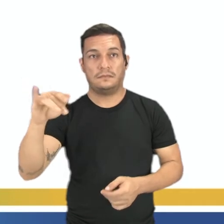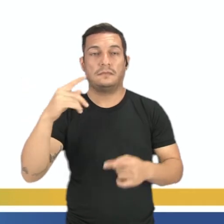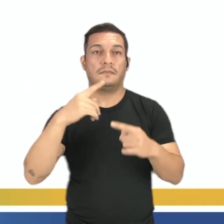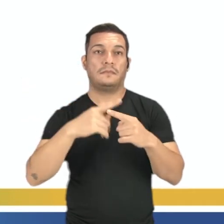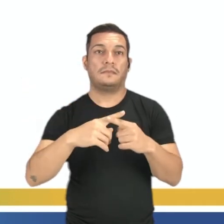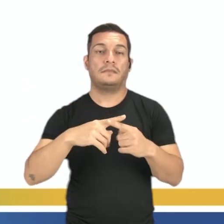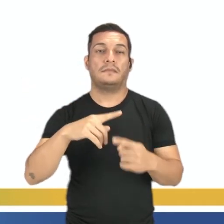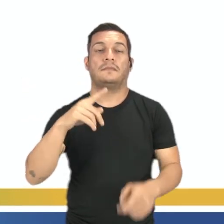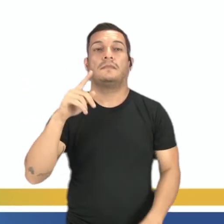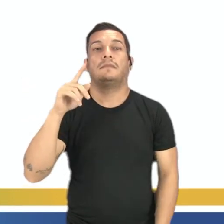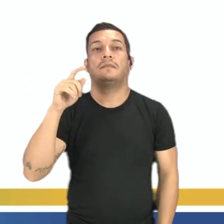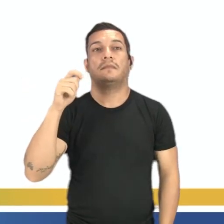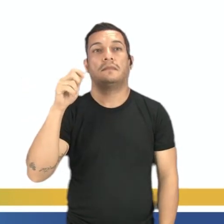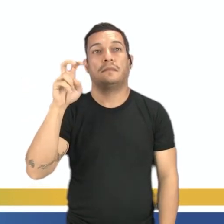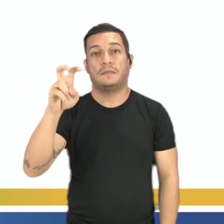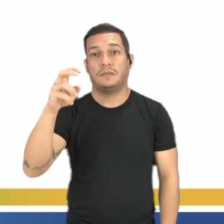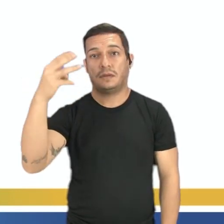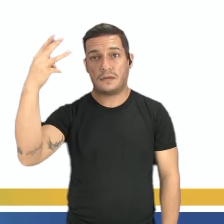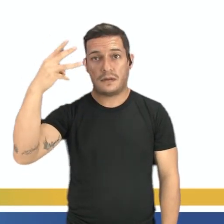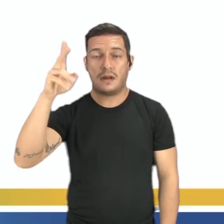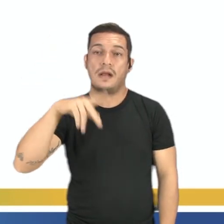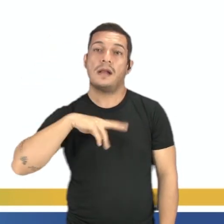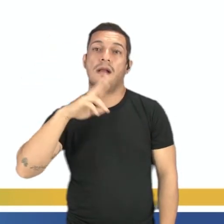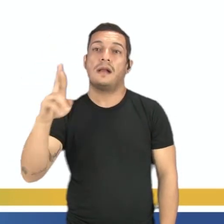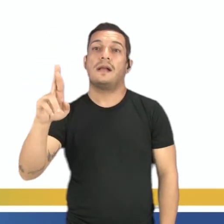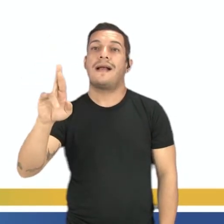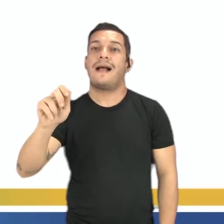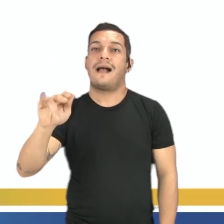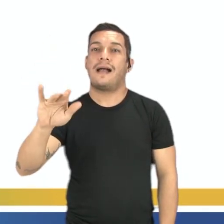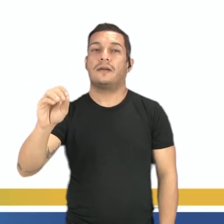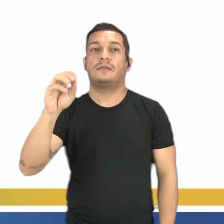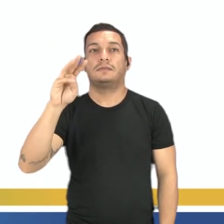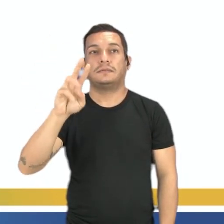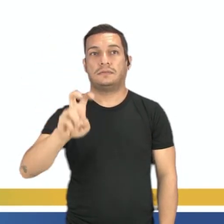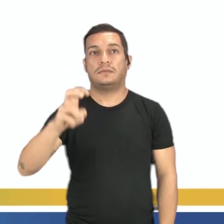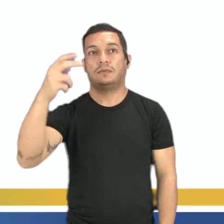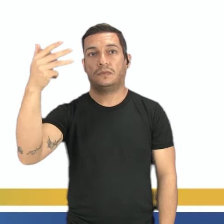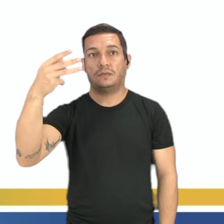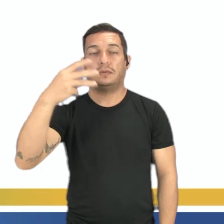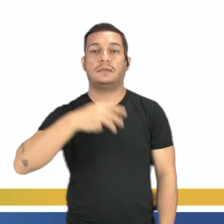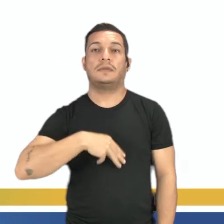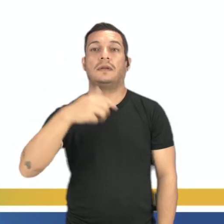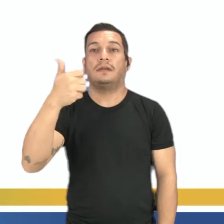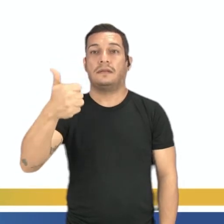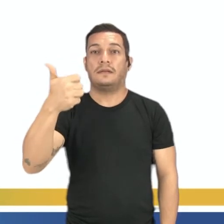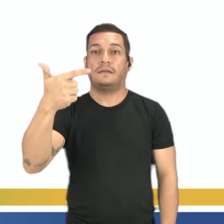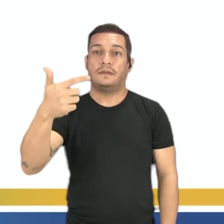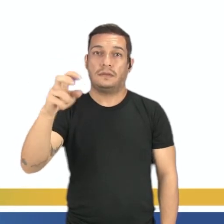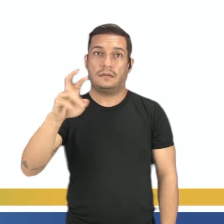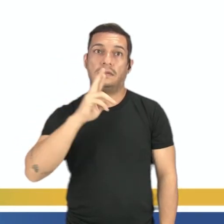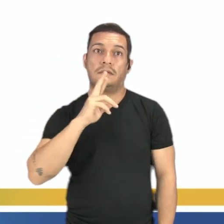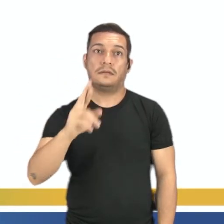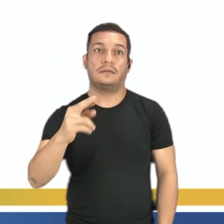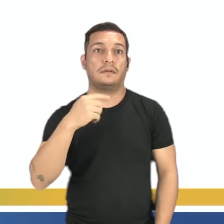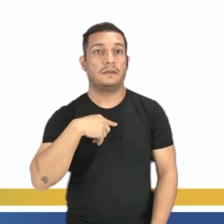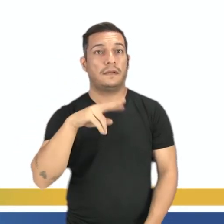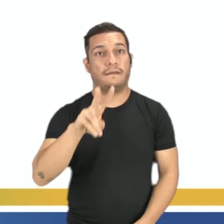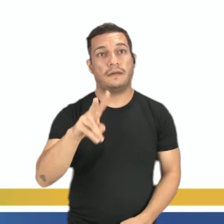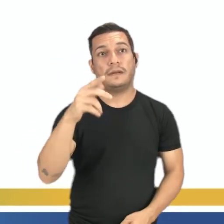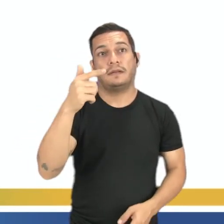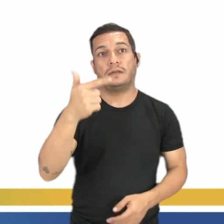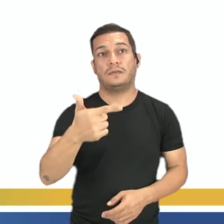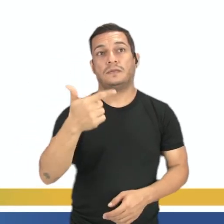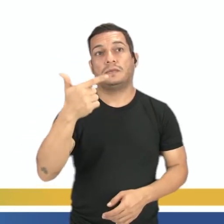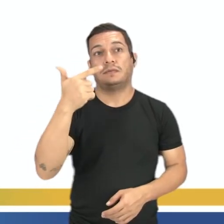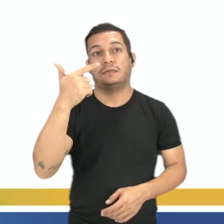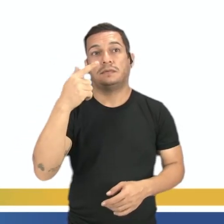2π. 5 representa o meu raio. 5 ao cubo, nós obtemos 125. Meu V é igual